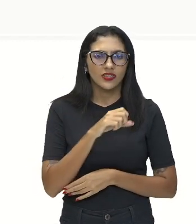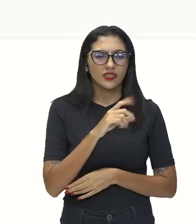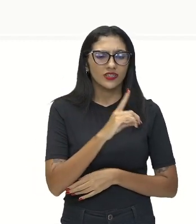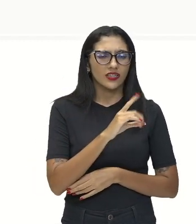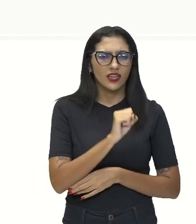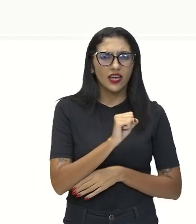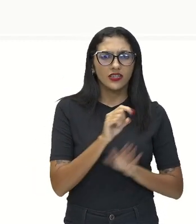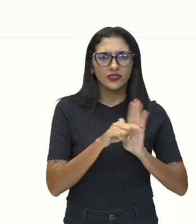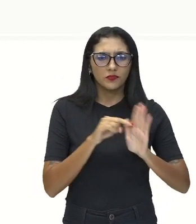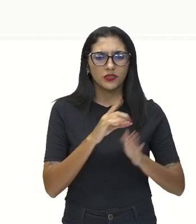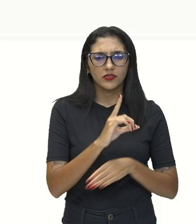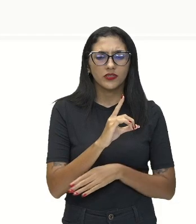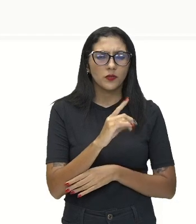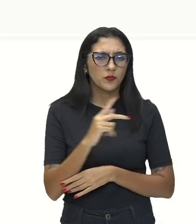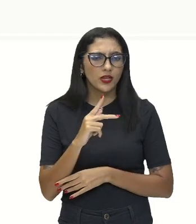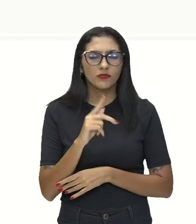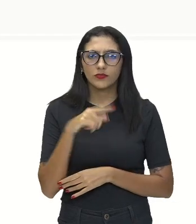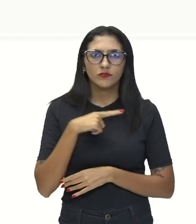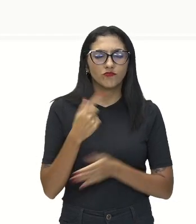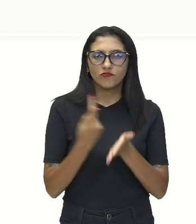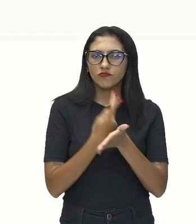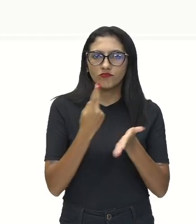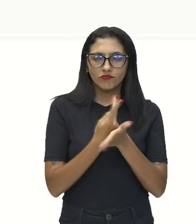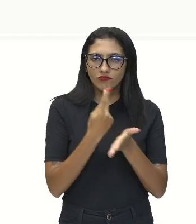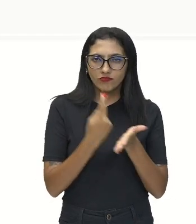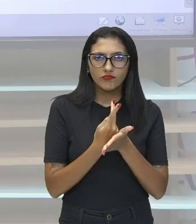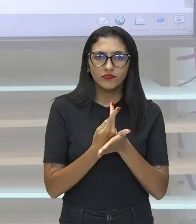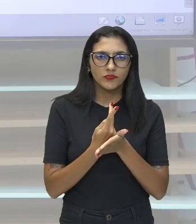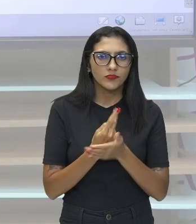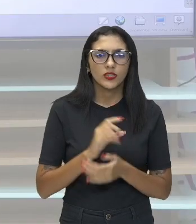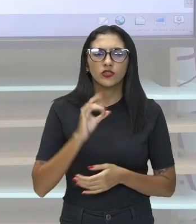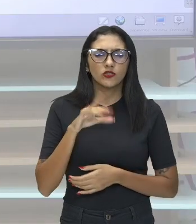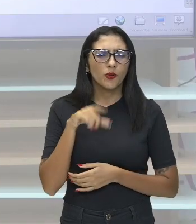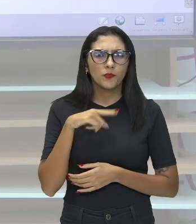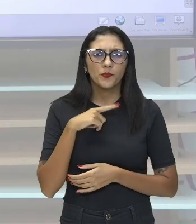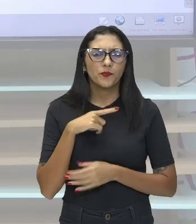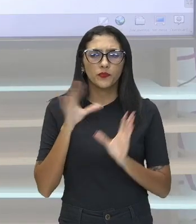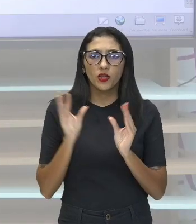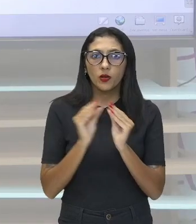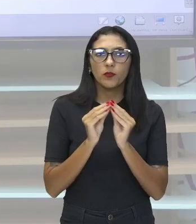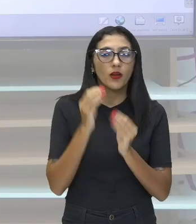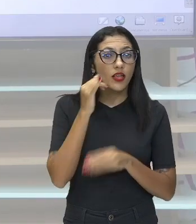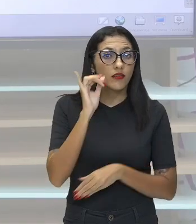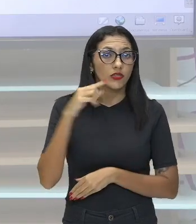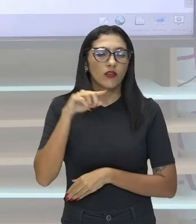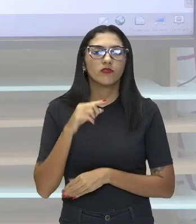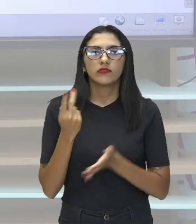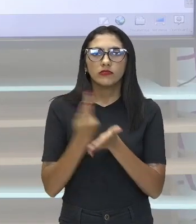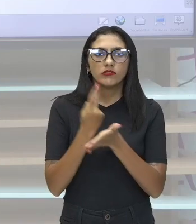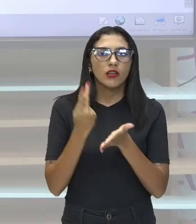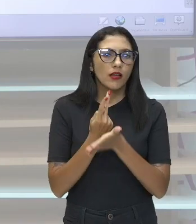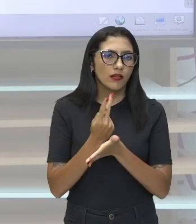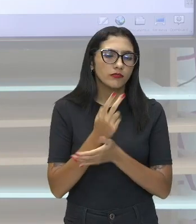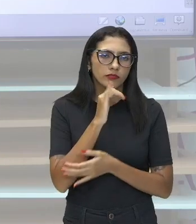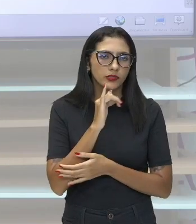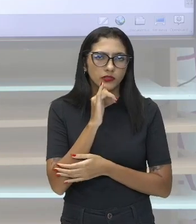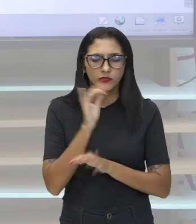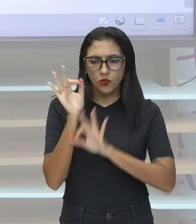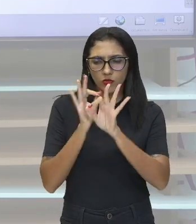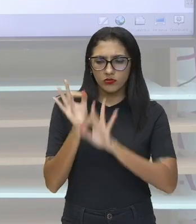mais 24, né? Eu sou obrigado a fazer o jogo de sinal ali. Menos vezes menos vai dar